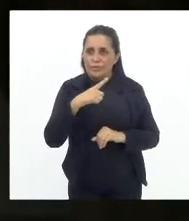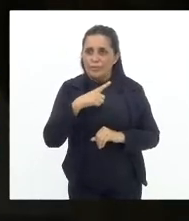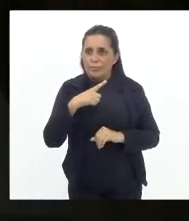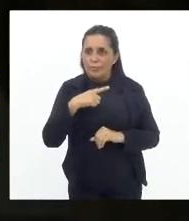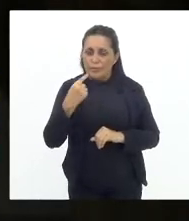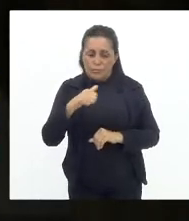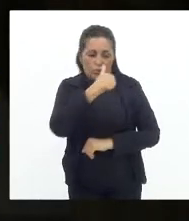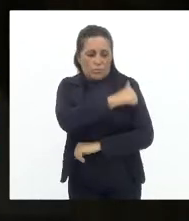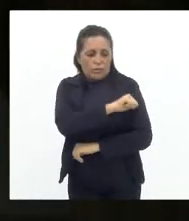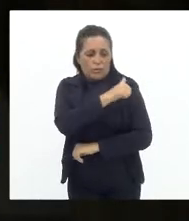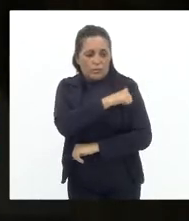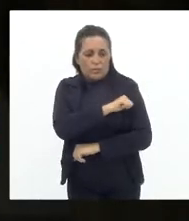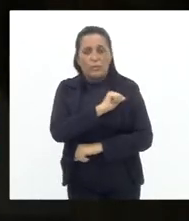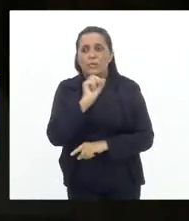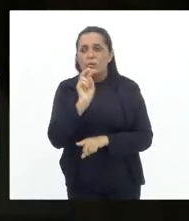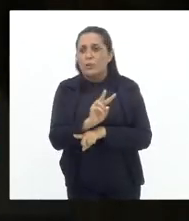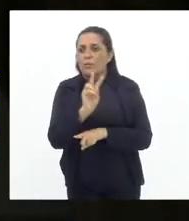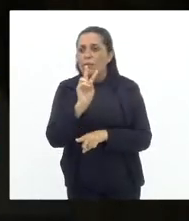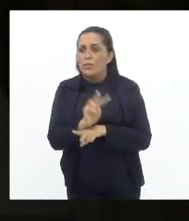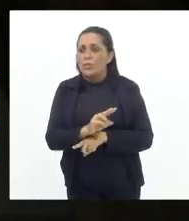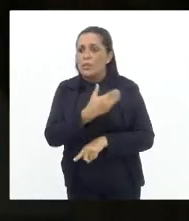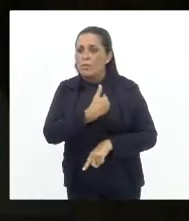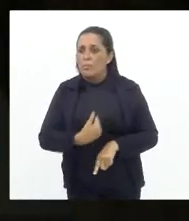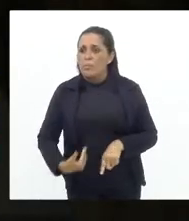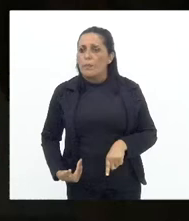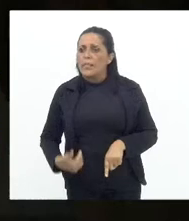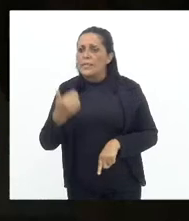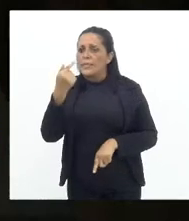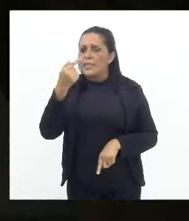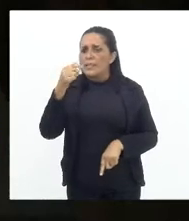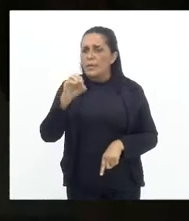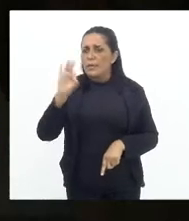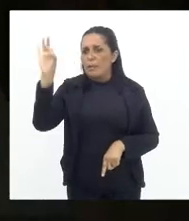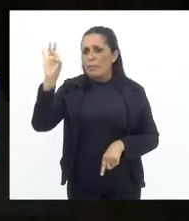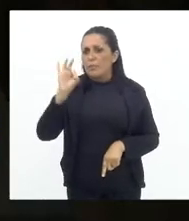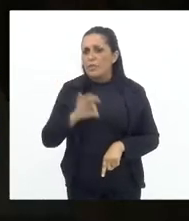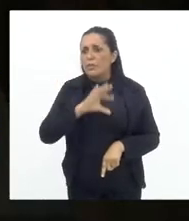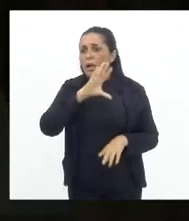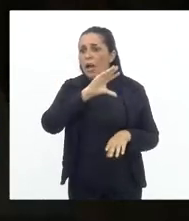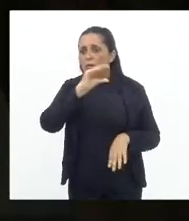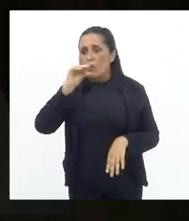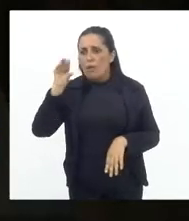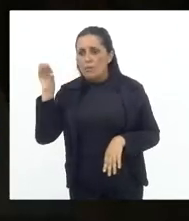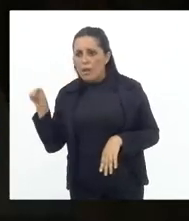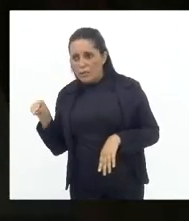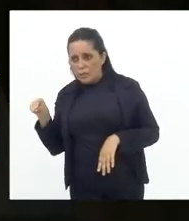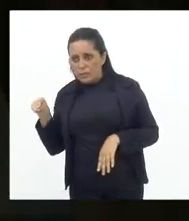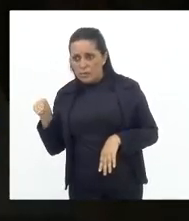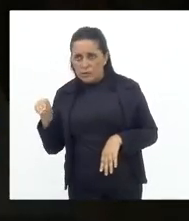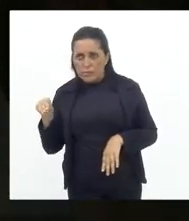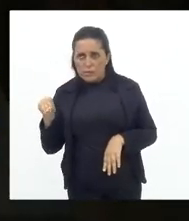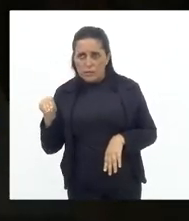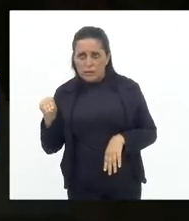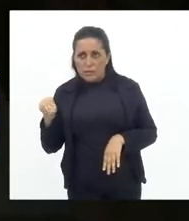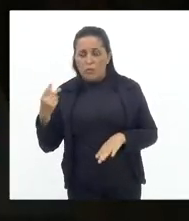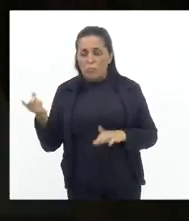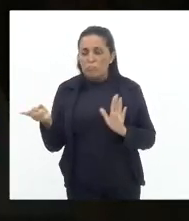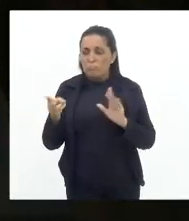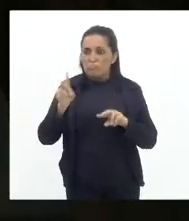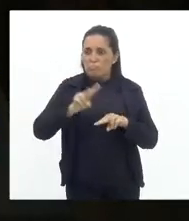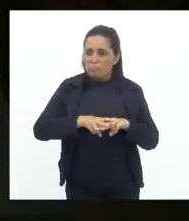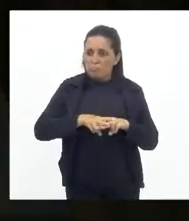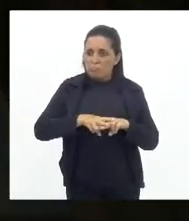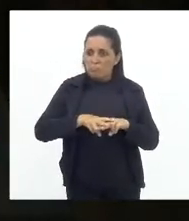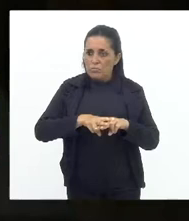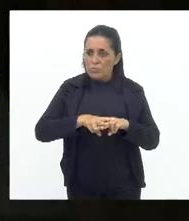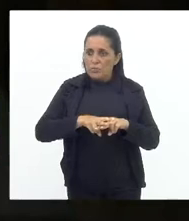levantamento da Defensoria Pública que mostra que cerca de 70 por centro dos adolescentes que vão por sistema